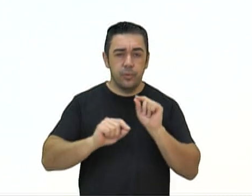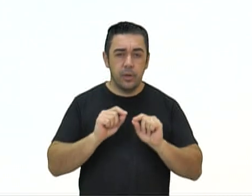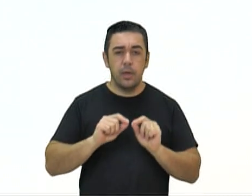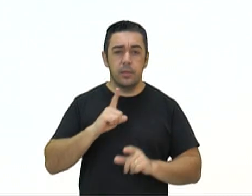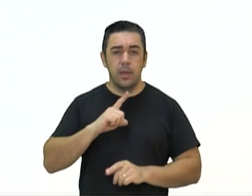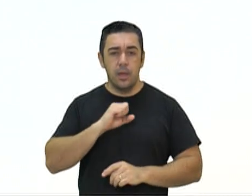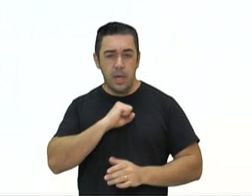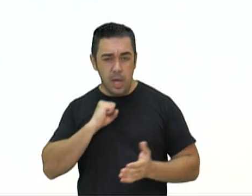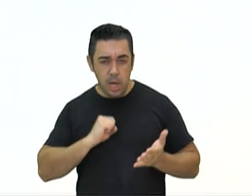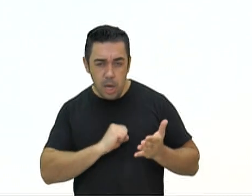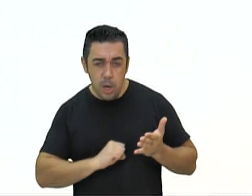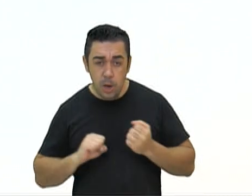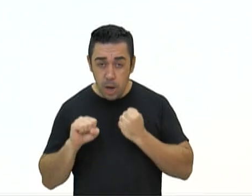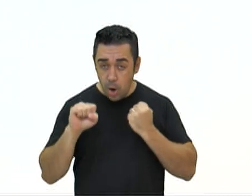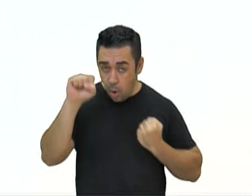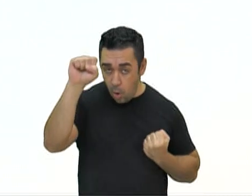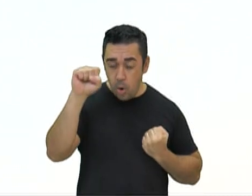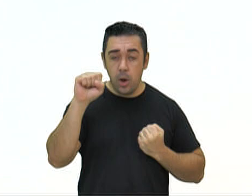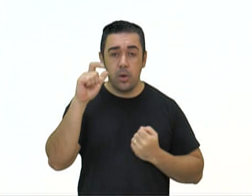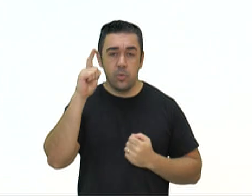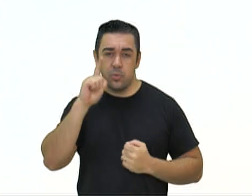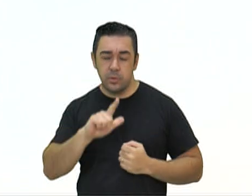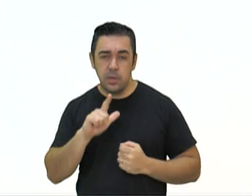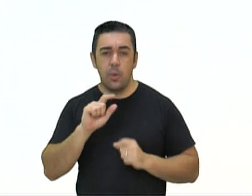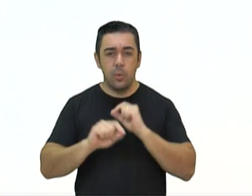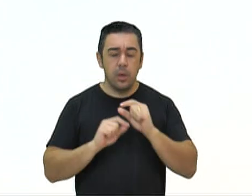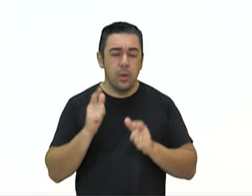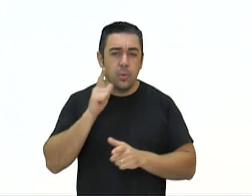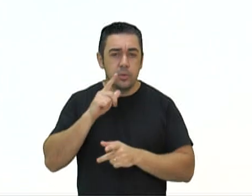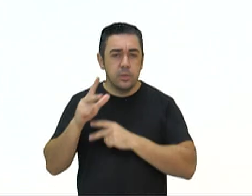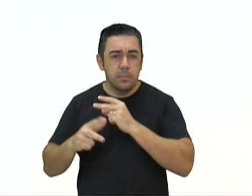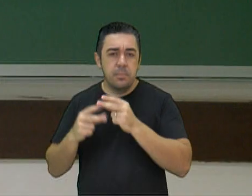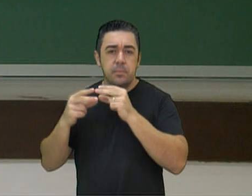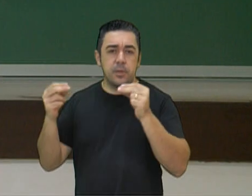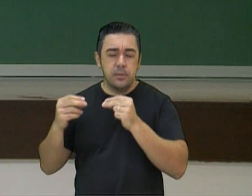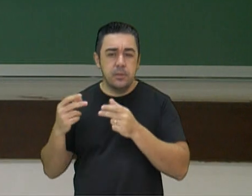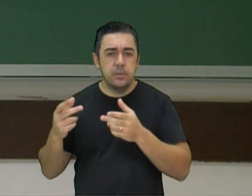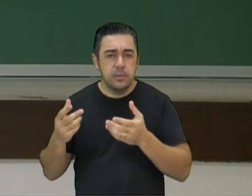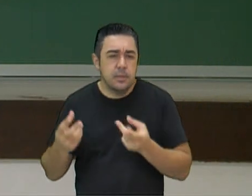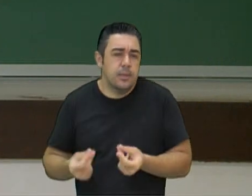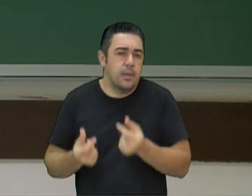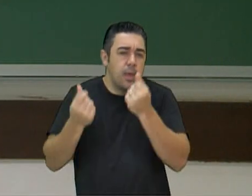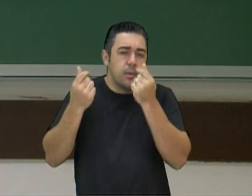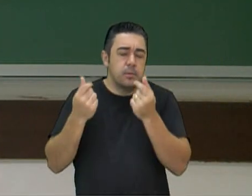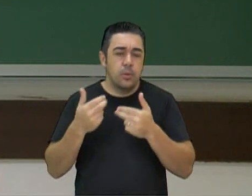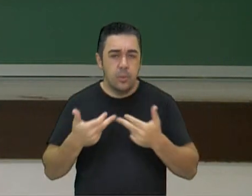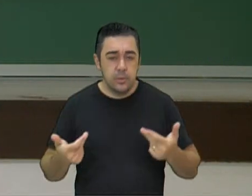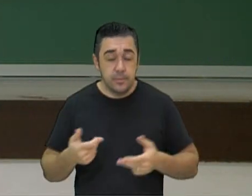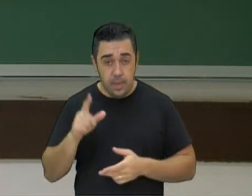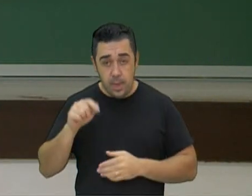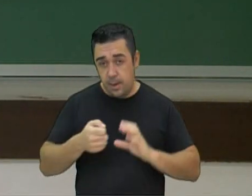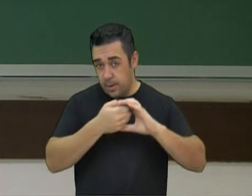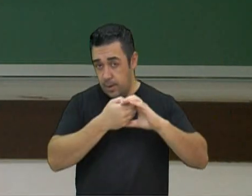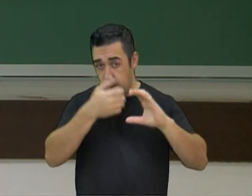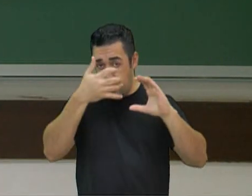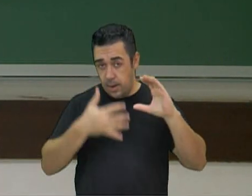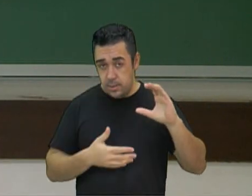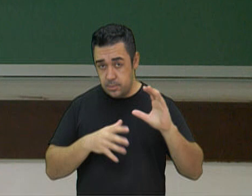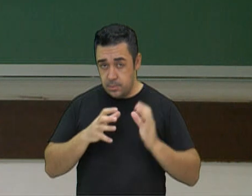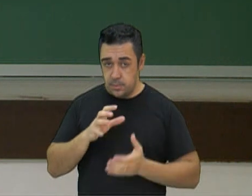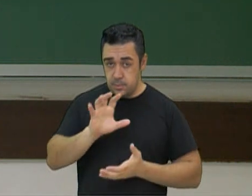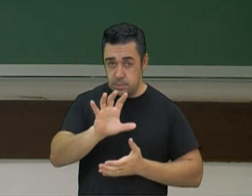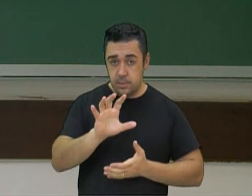da heroína mediante conquista de tesouro e de outros bens materiais. Né? Então, essas são algumas das características dos